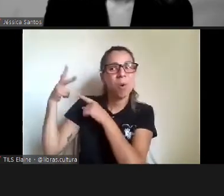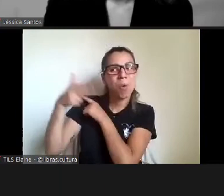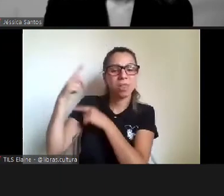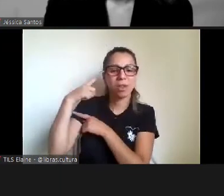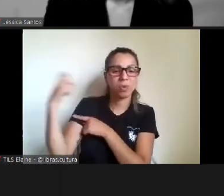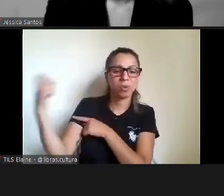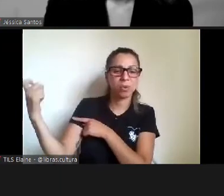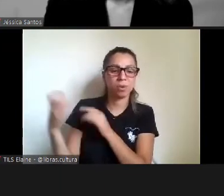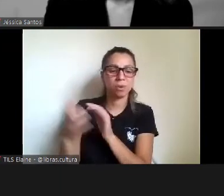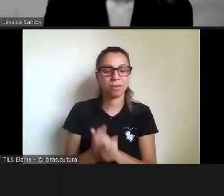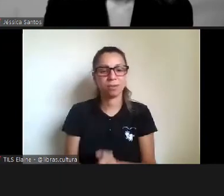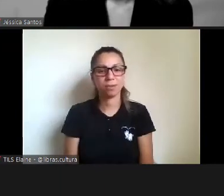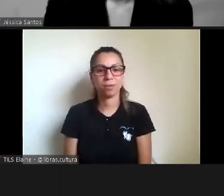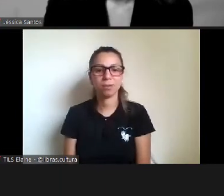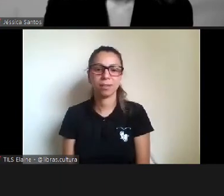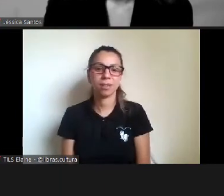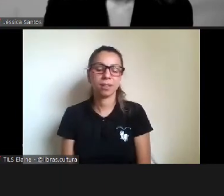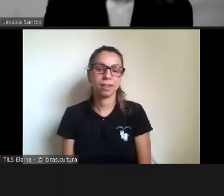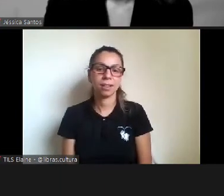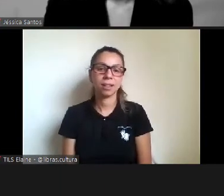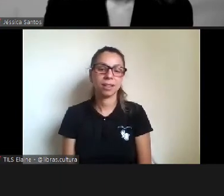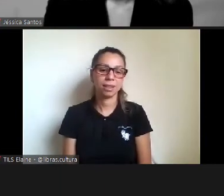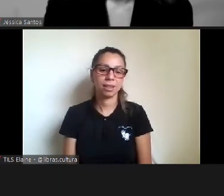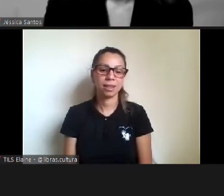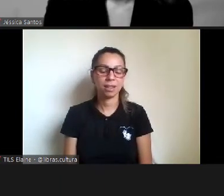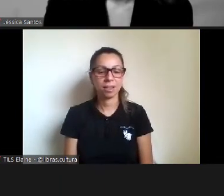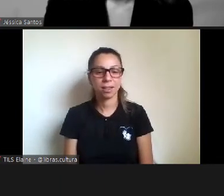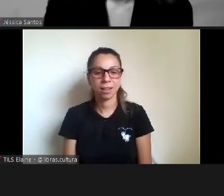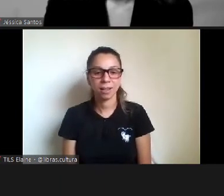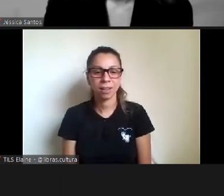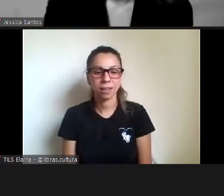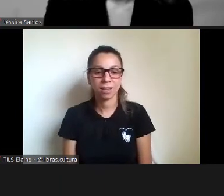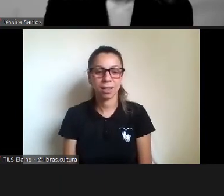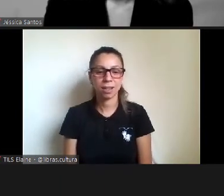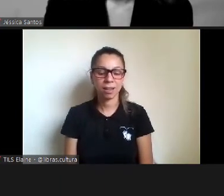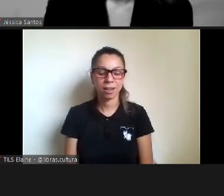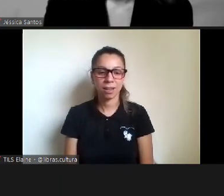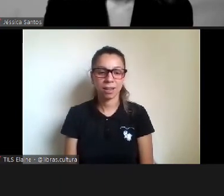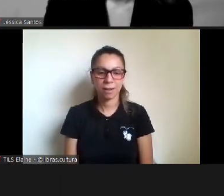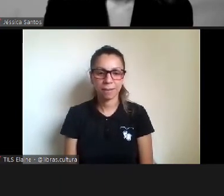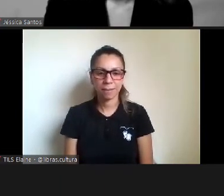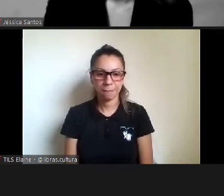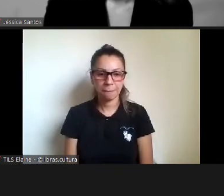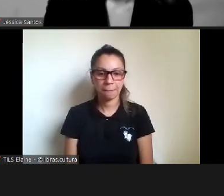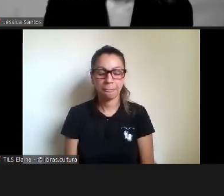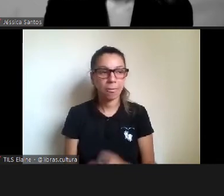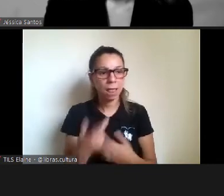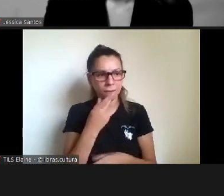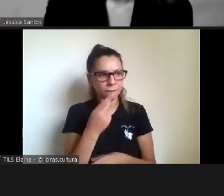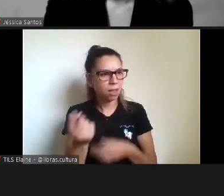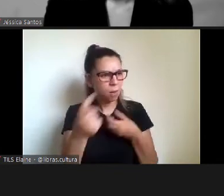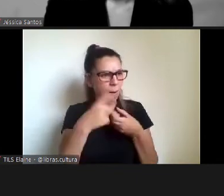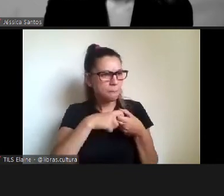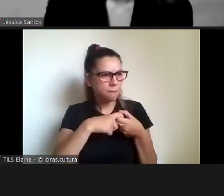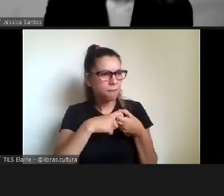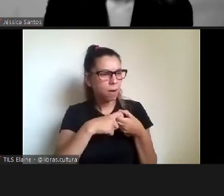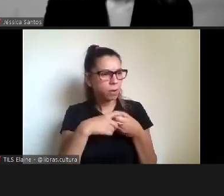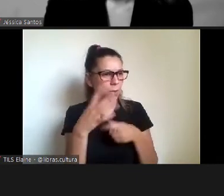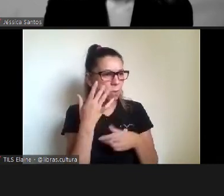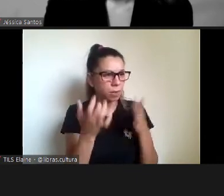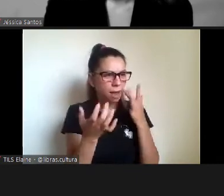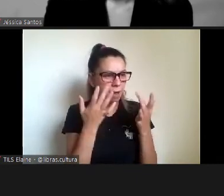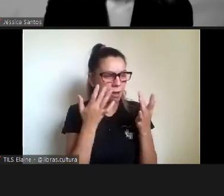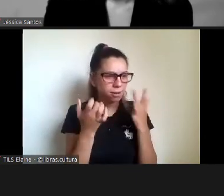bastante dificuldade. Isso. Mas sobre o retorno ao teatro... É, estamos falando sobre isso, né, a importância da